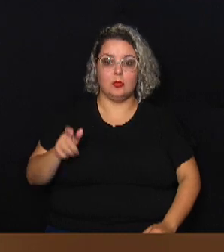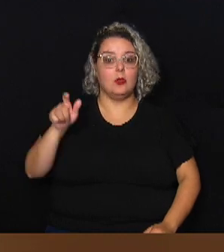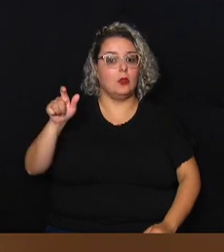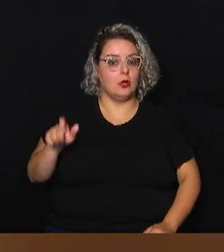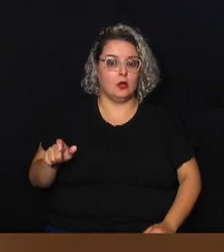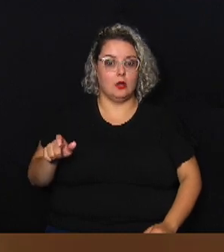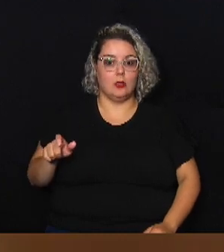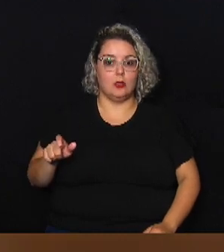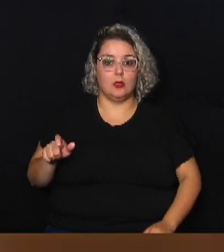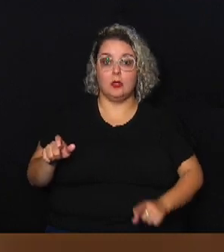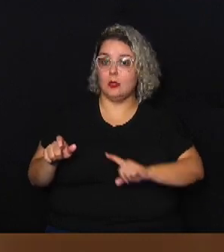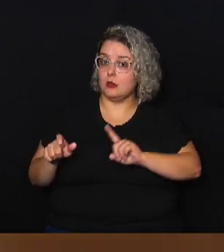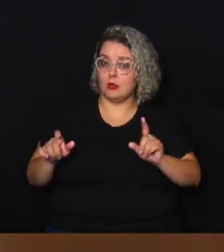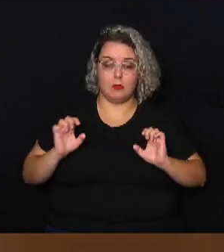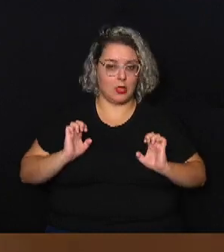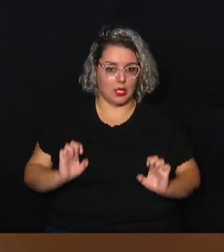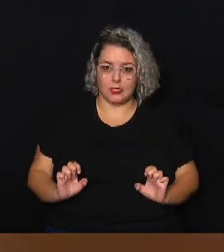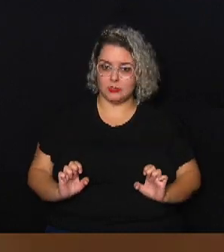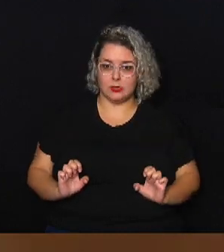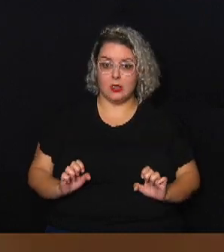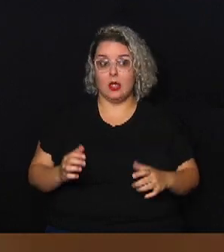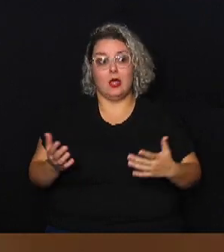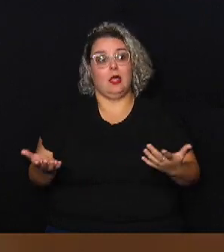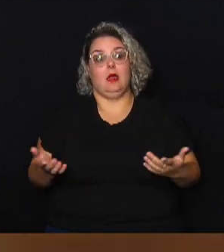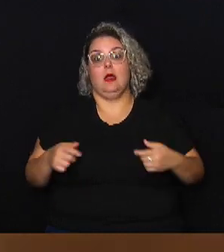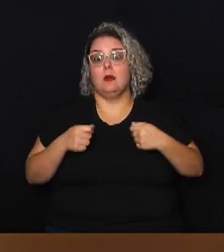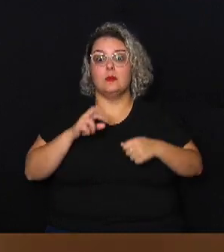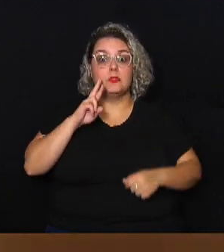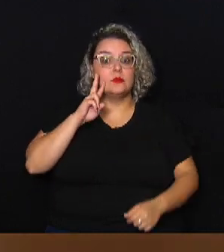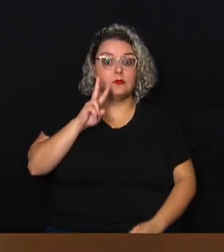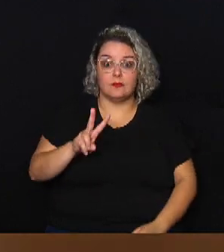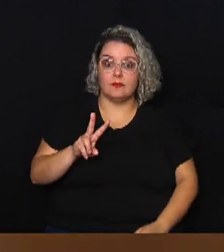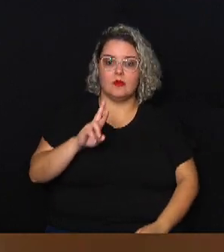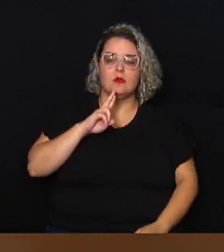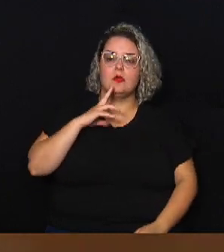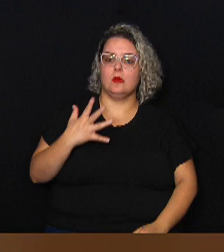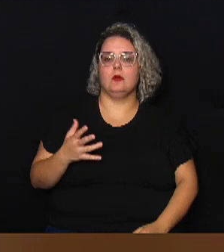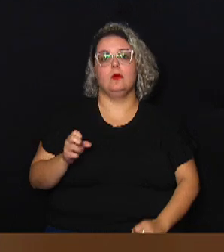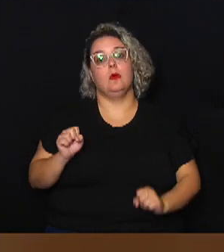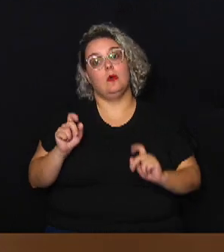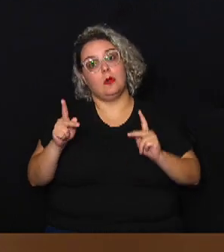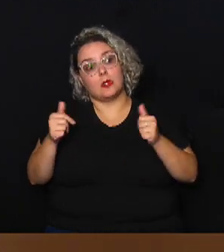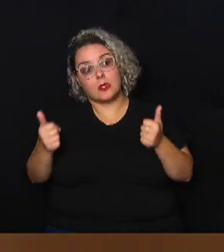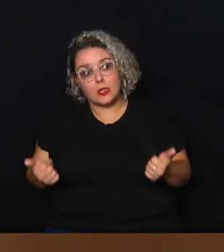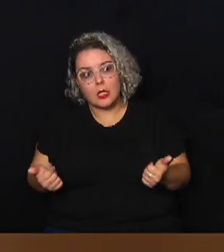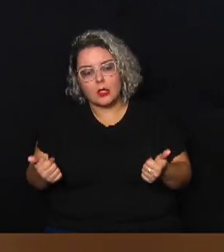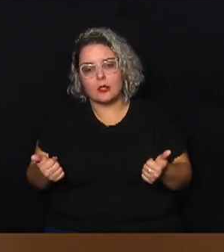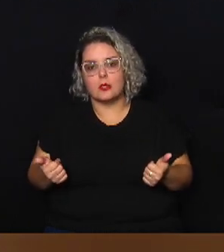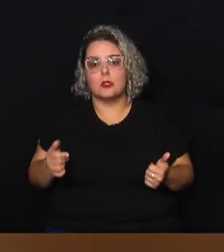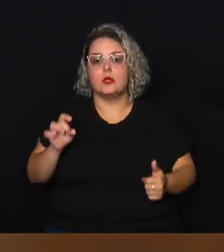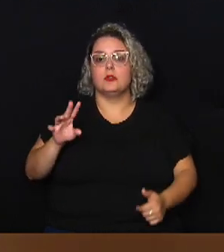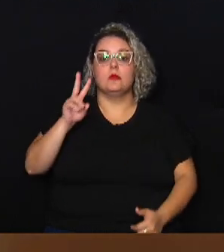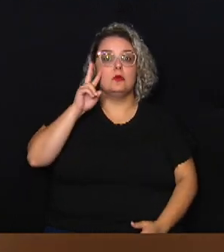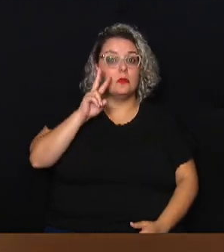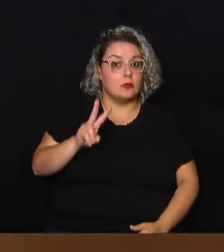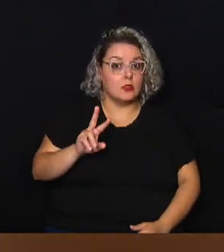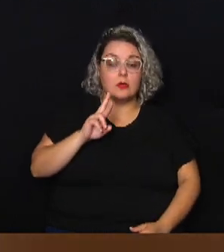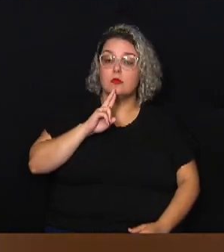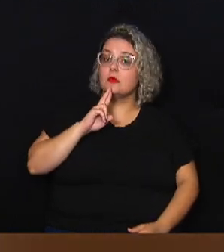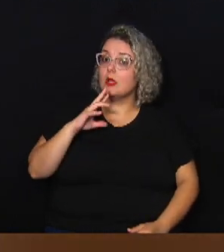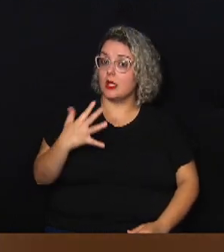não é ética. Então, mas eu preciso ver o resultado. Eu falei assim, pois é, mas você só vai ver o resultado